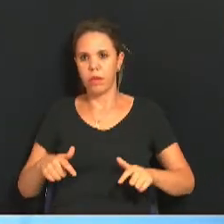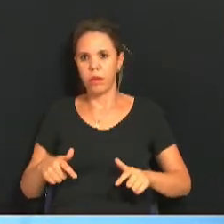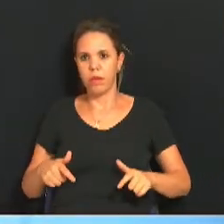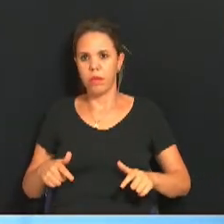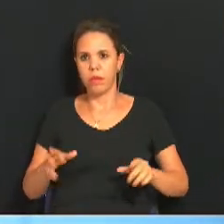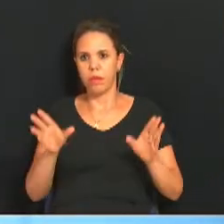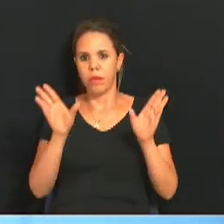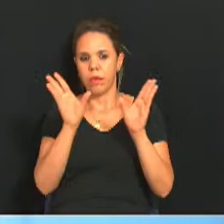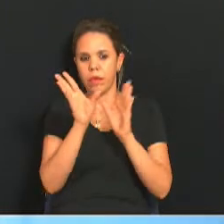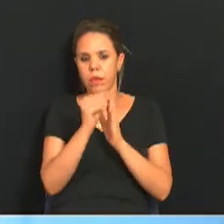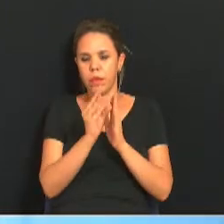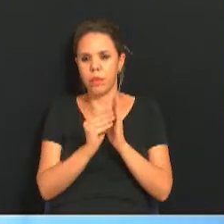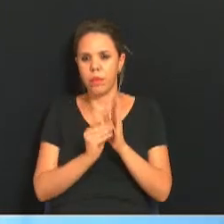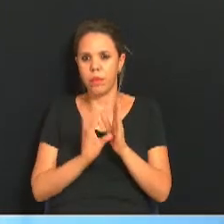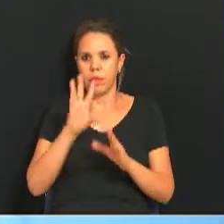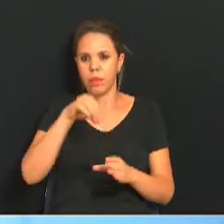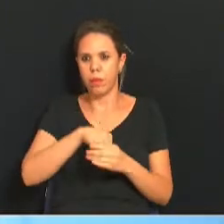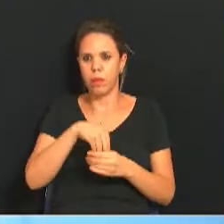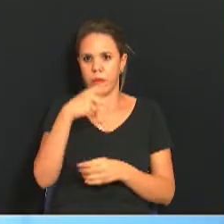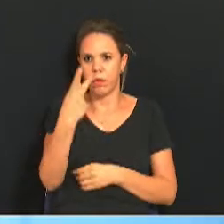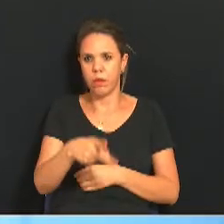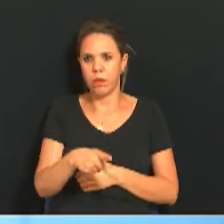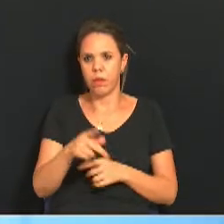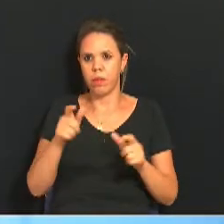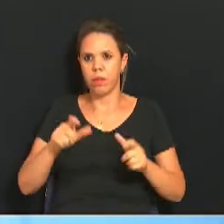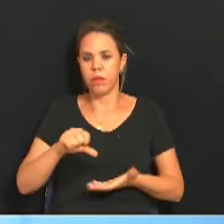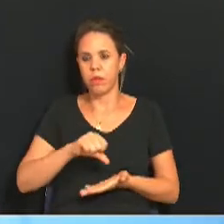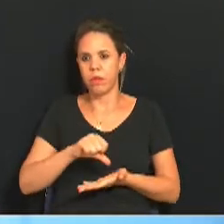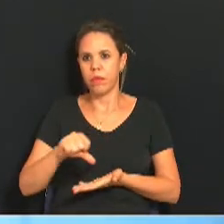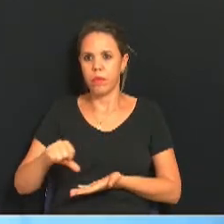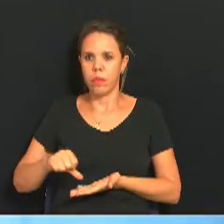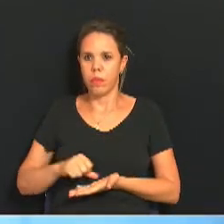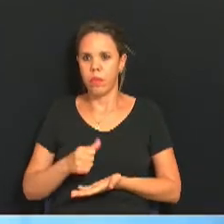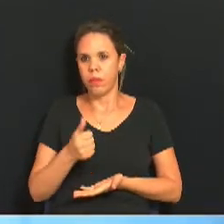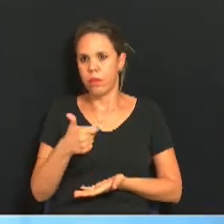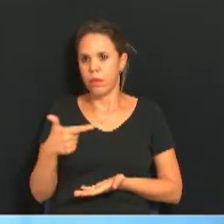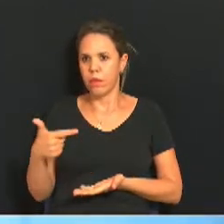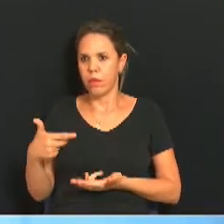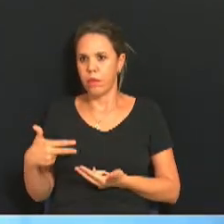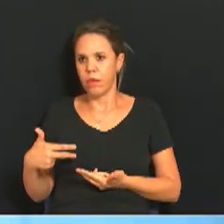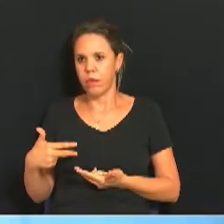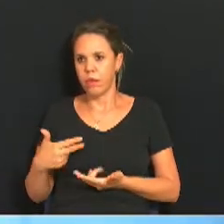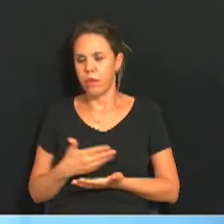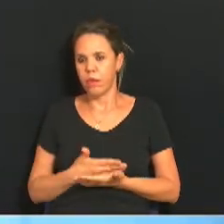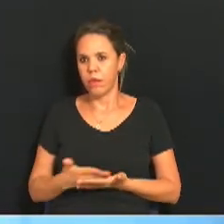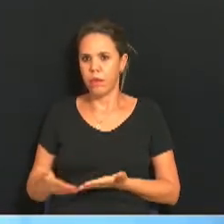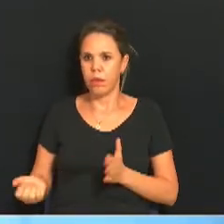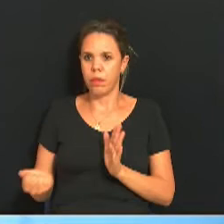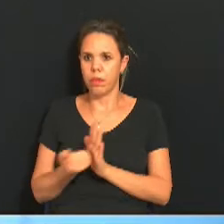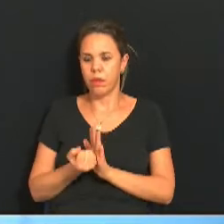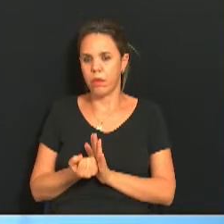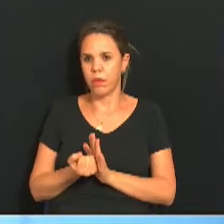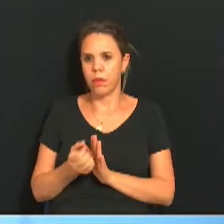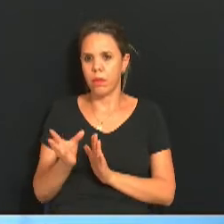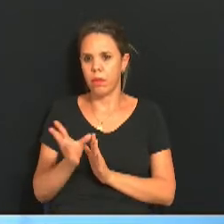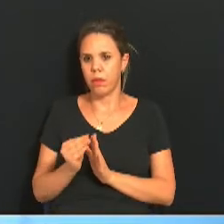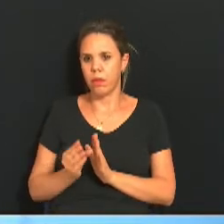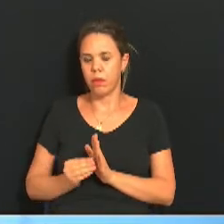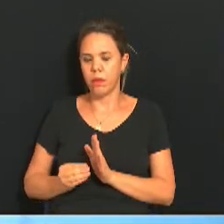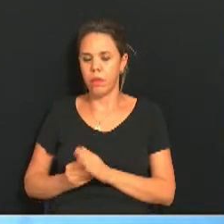definida o que dentro dela estão localizados esses 1210 inicialmente comprar uma vez e